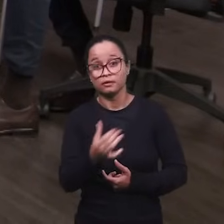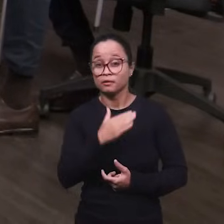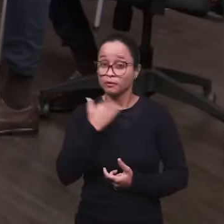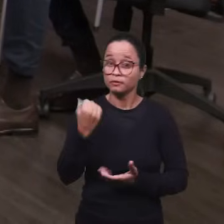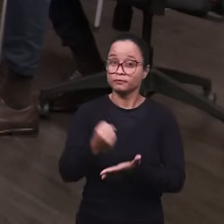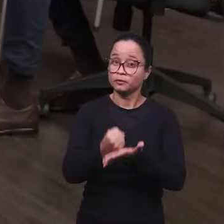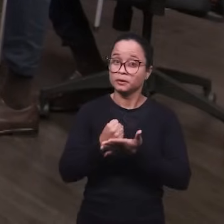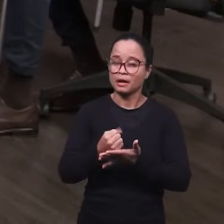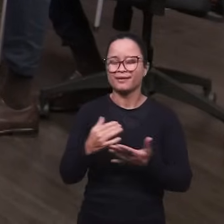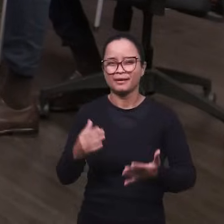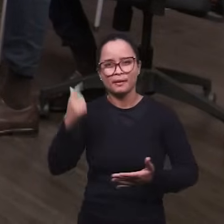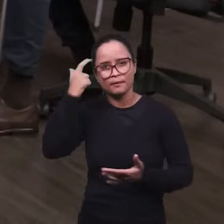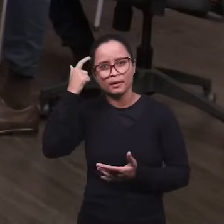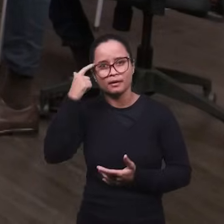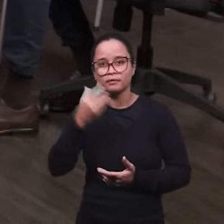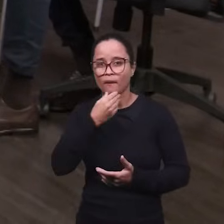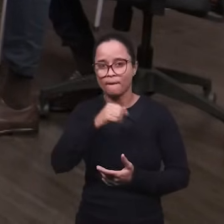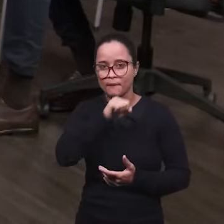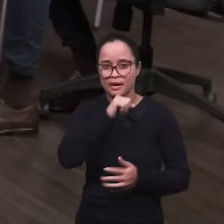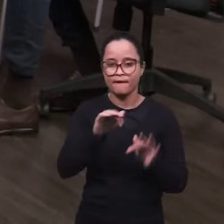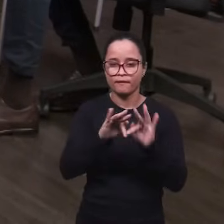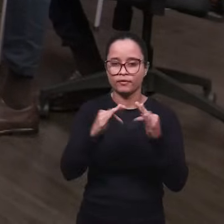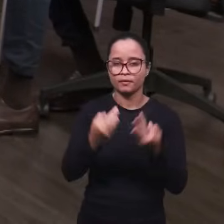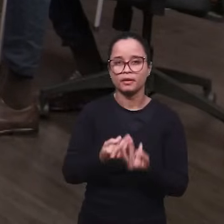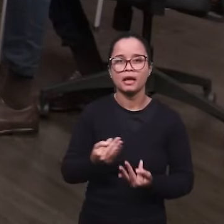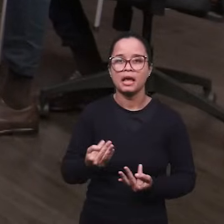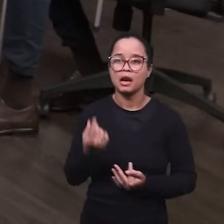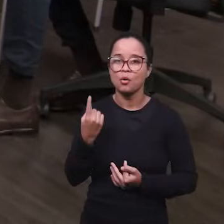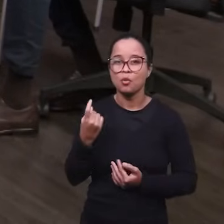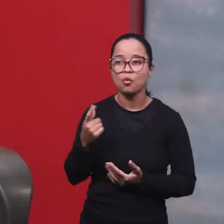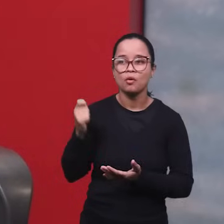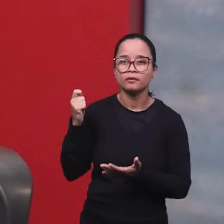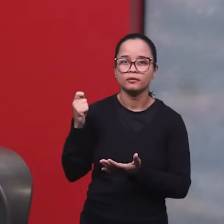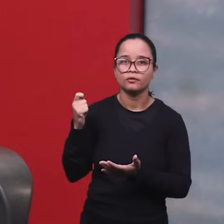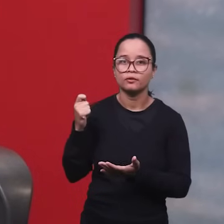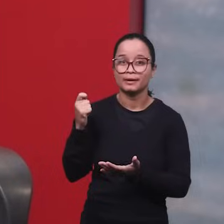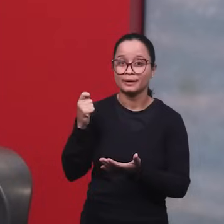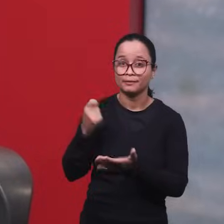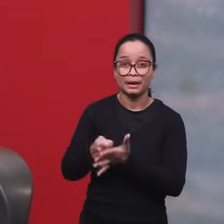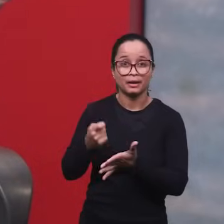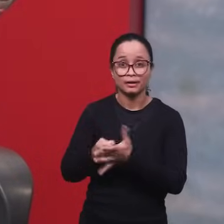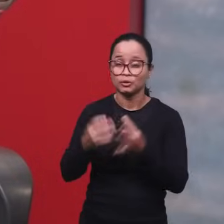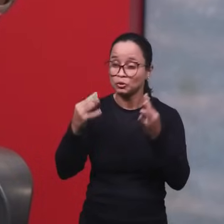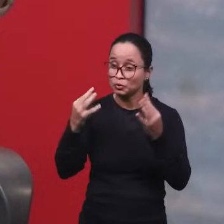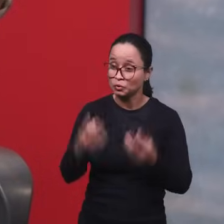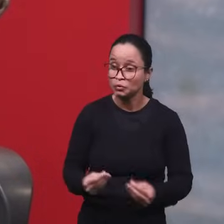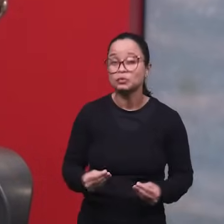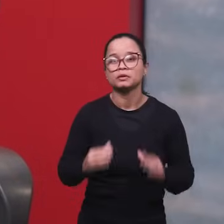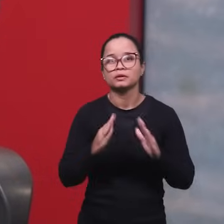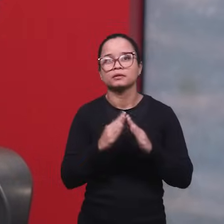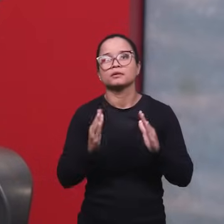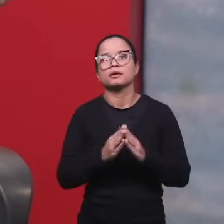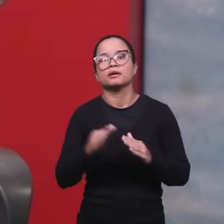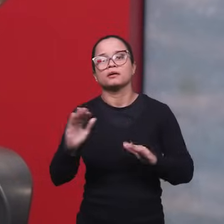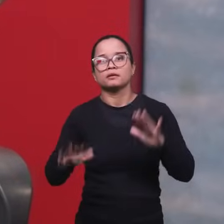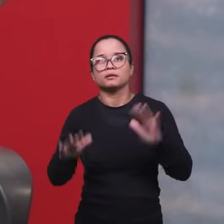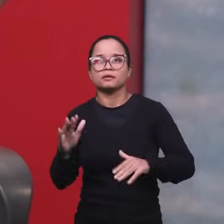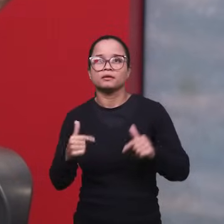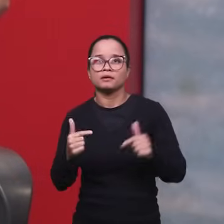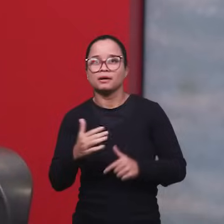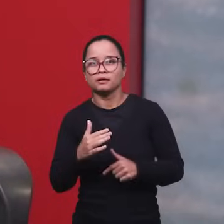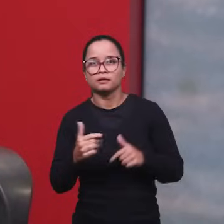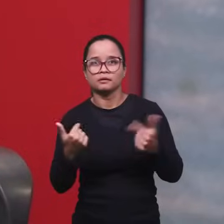imagina um pai de família que era o único provedor da casa, falece e está trabalhando. O triste é que muitas vezes é isso que